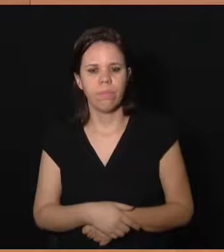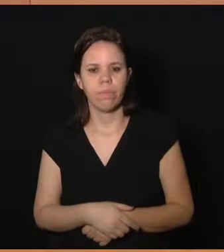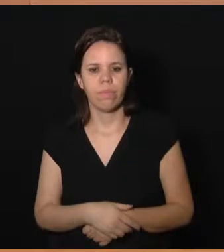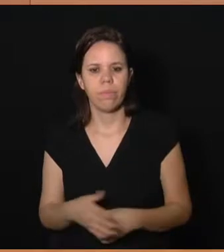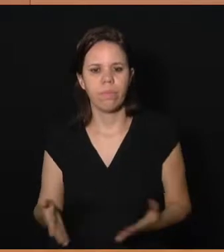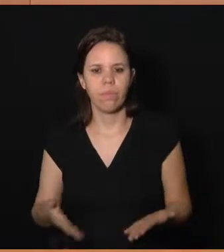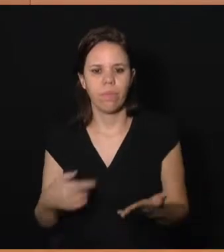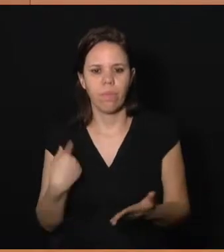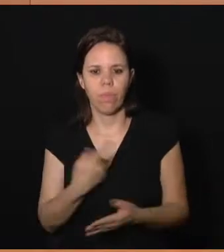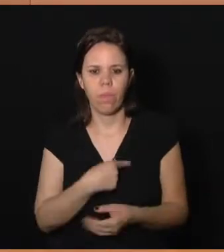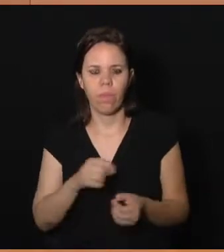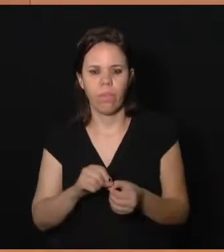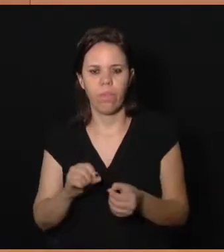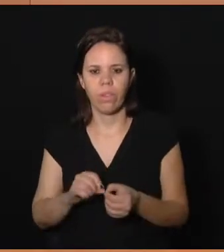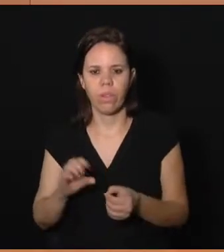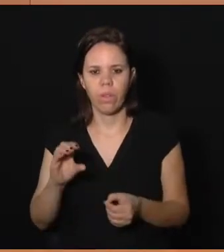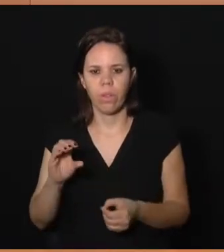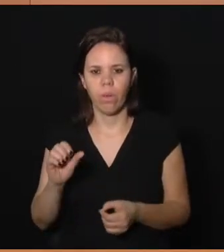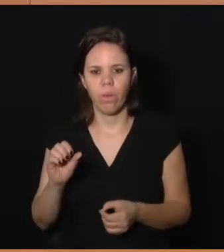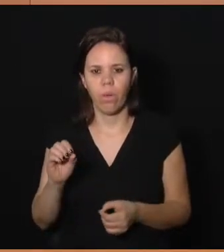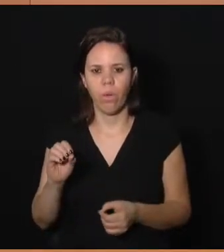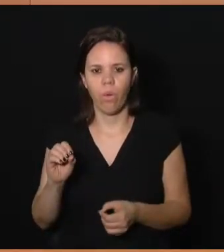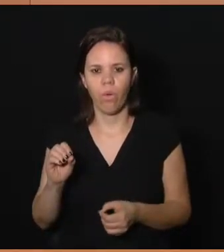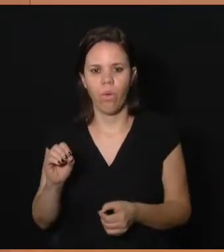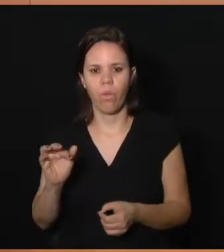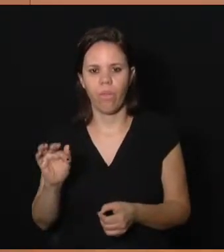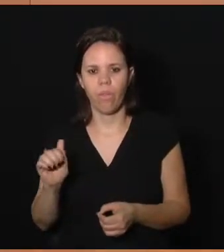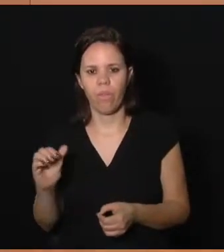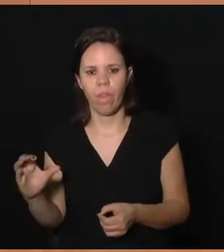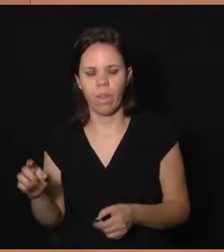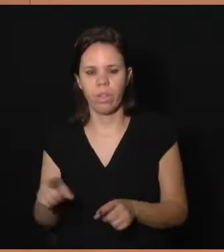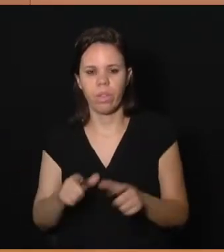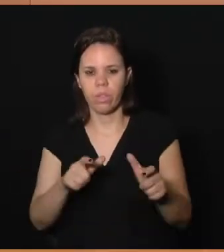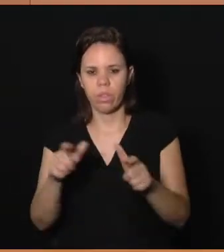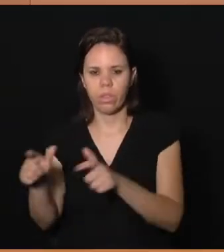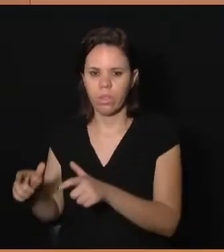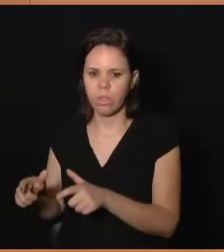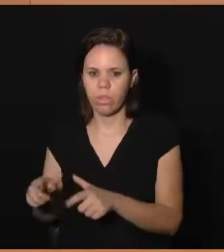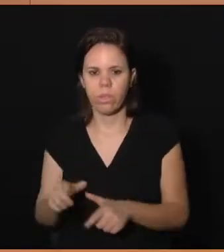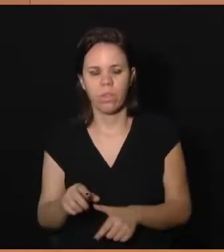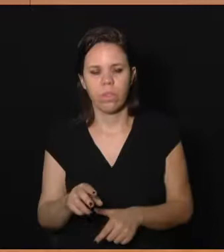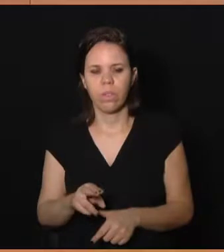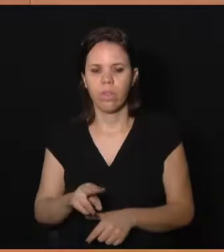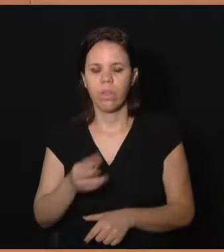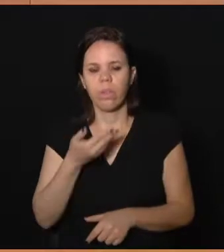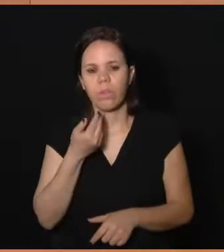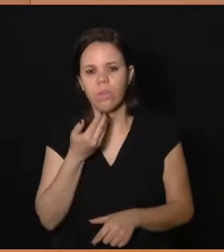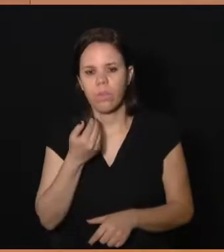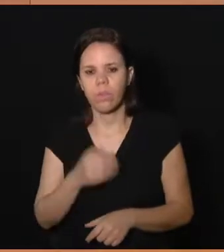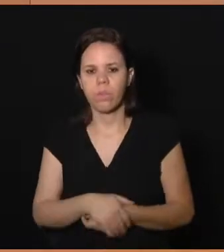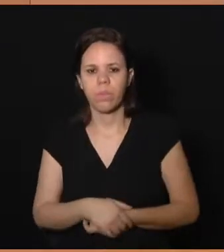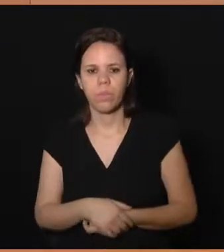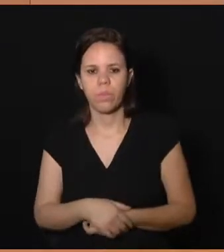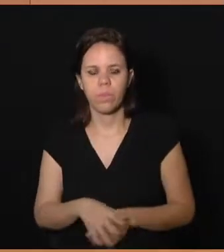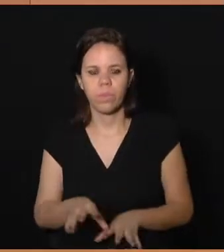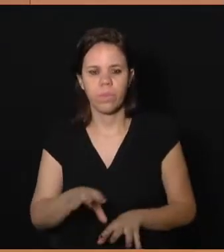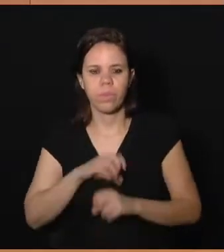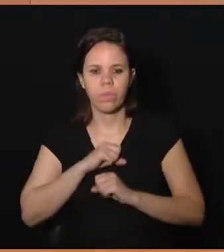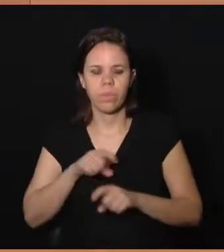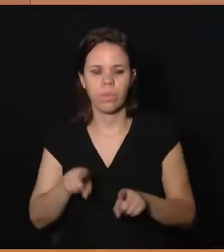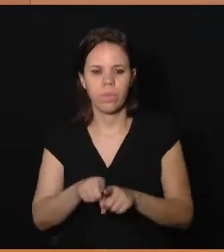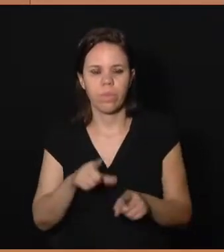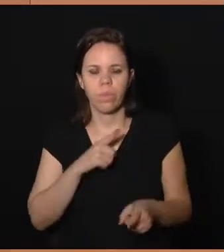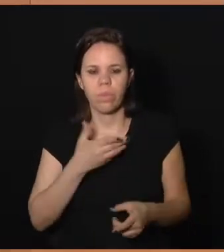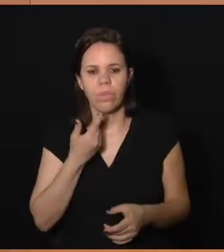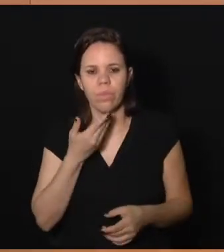Fazermos um COFAC local com esse viés e de apropriar, e até eu imagino que nós teríamos uma